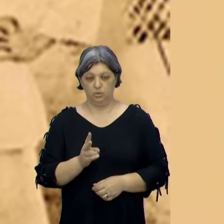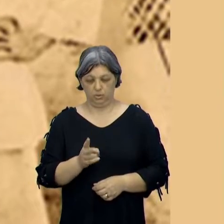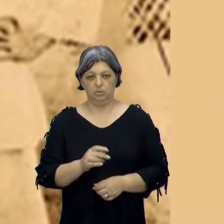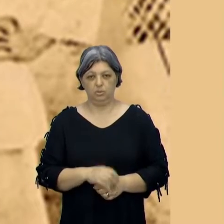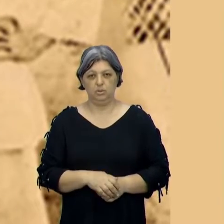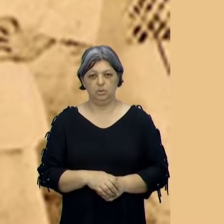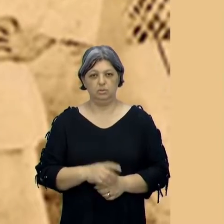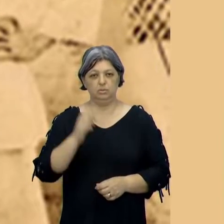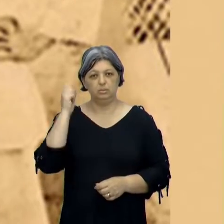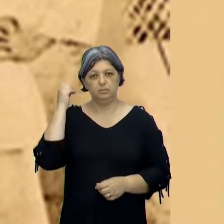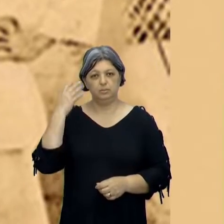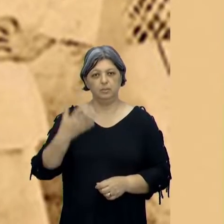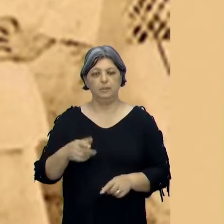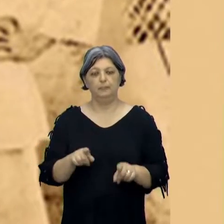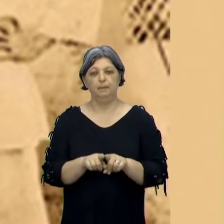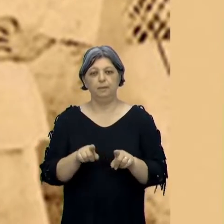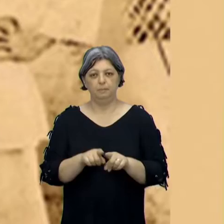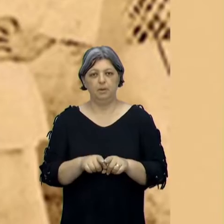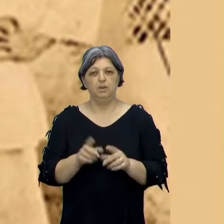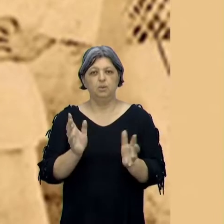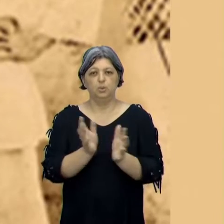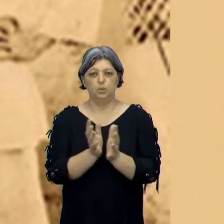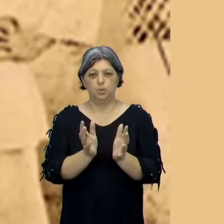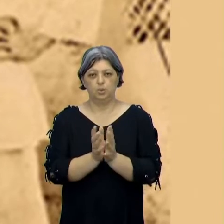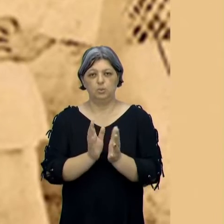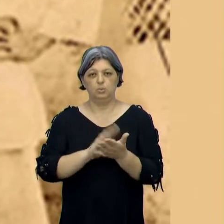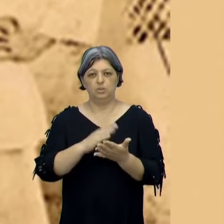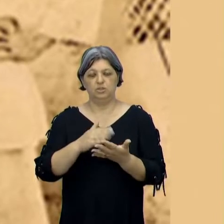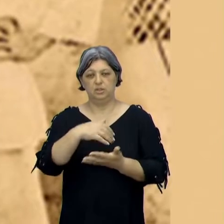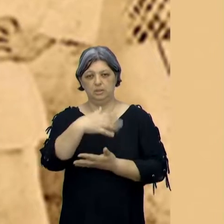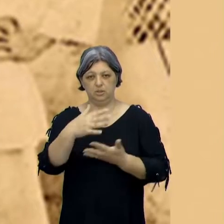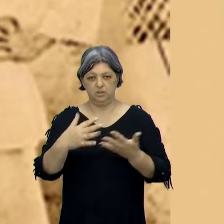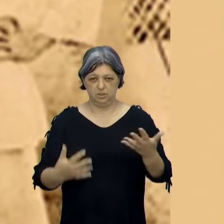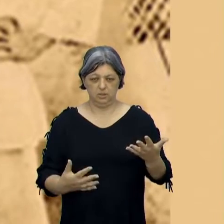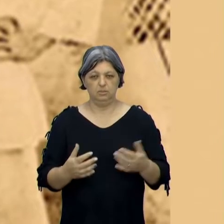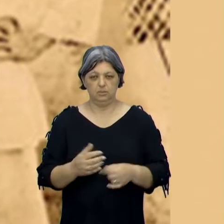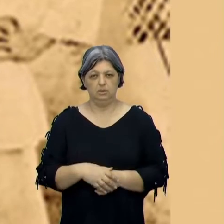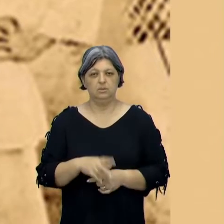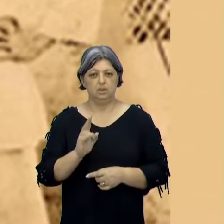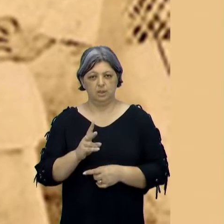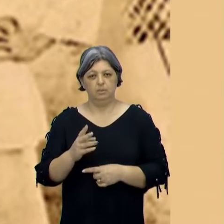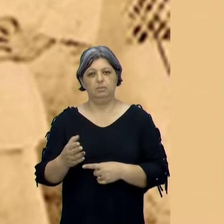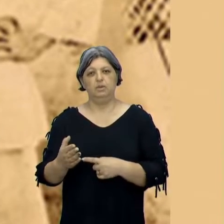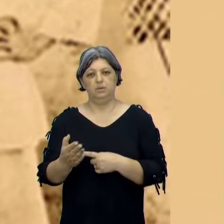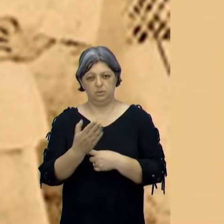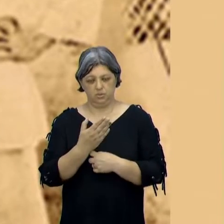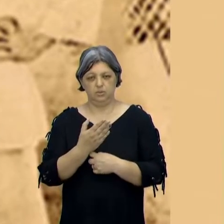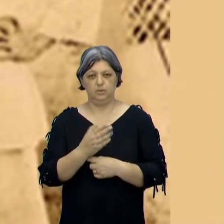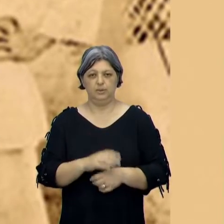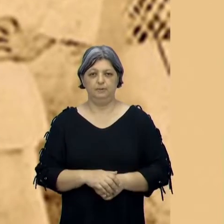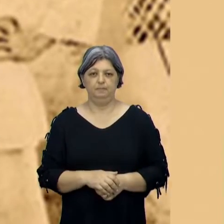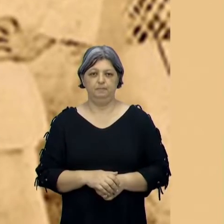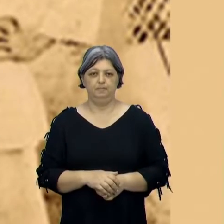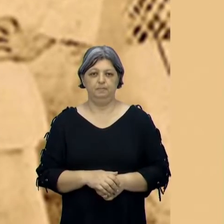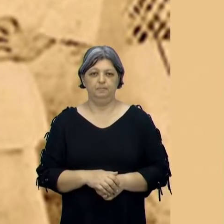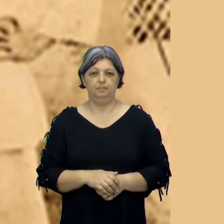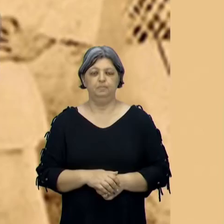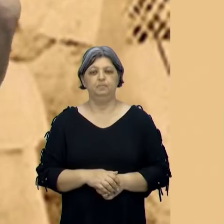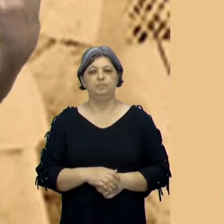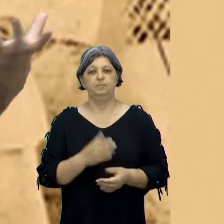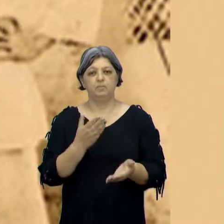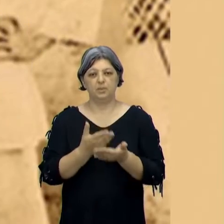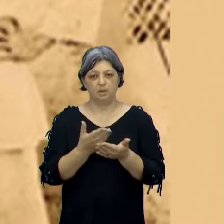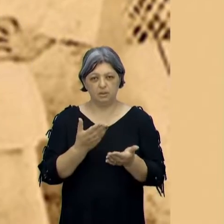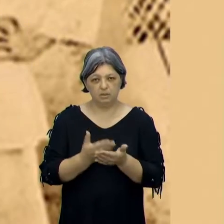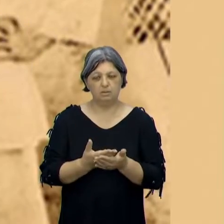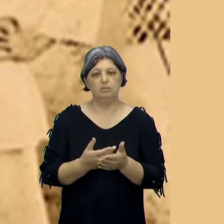de audiodescrição, falar também do pessoal de Libras aí que muito nos auxilia sempre, né, deixando nossa aula aí muito